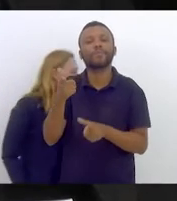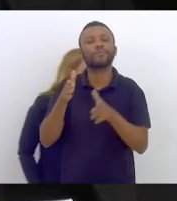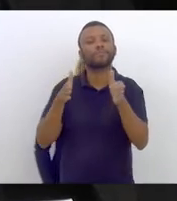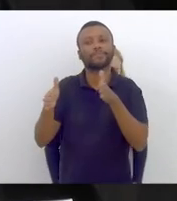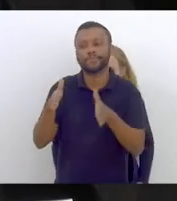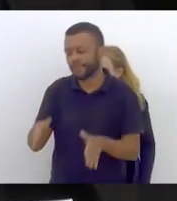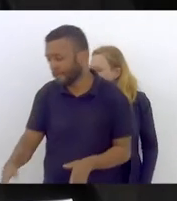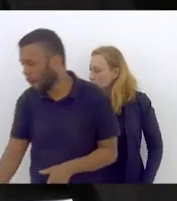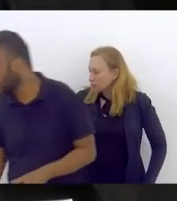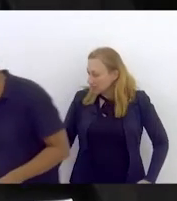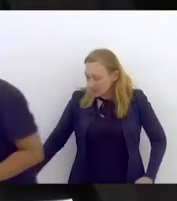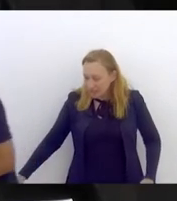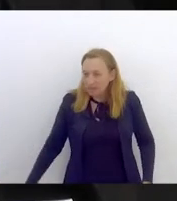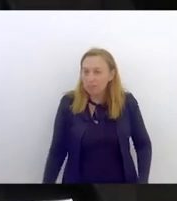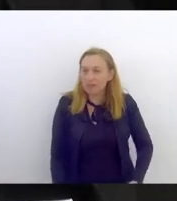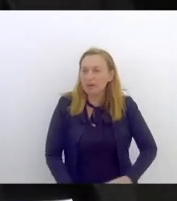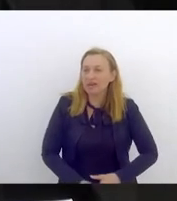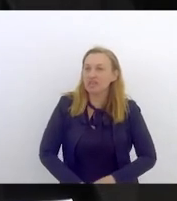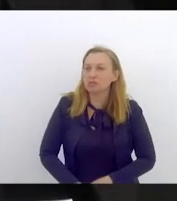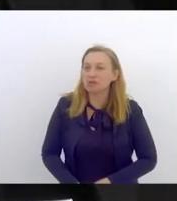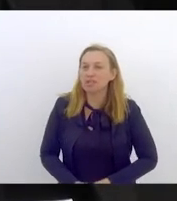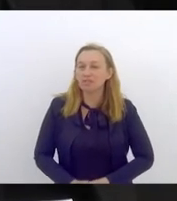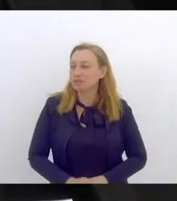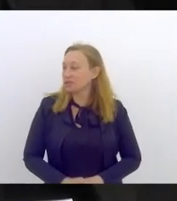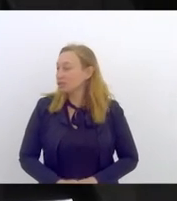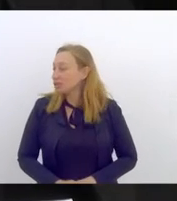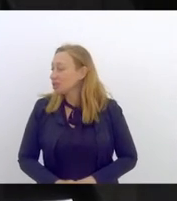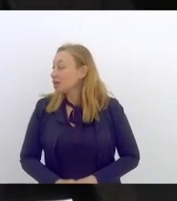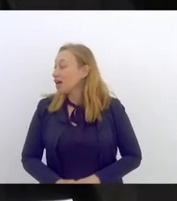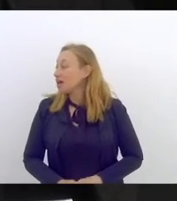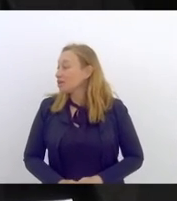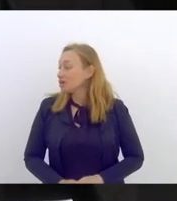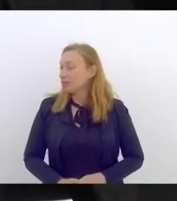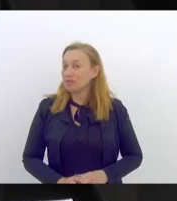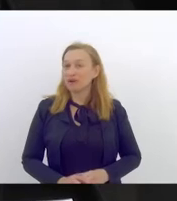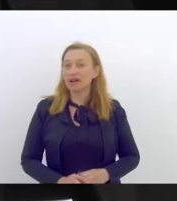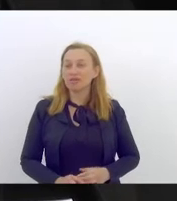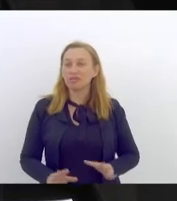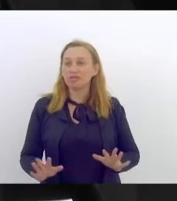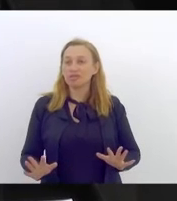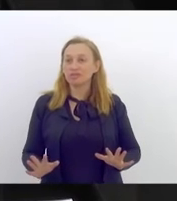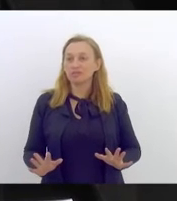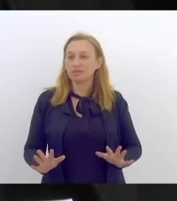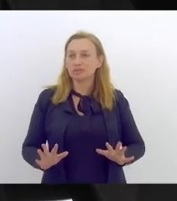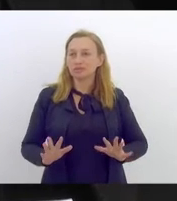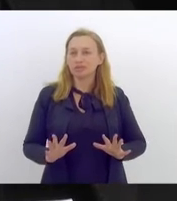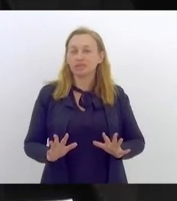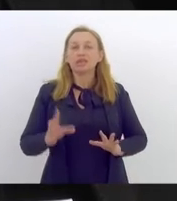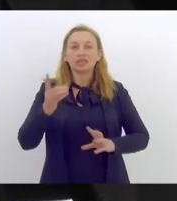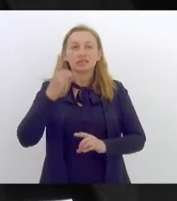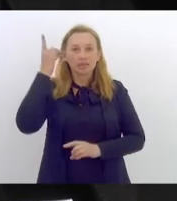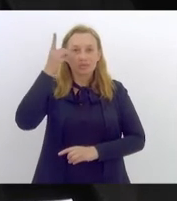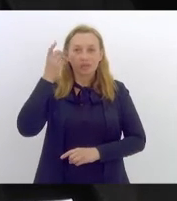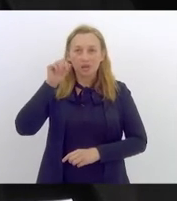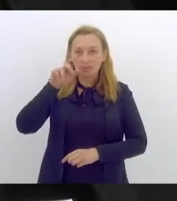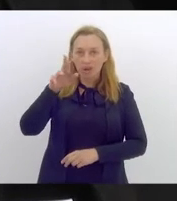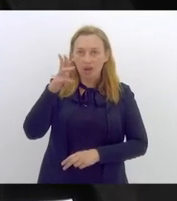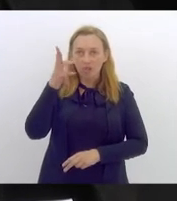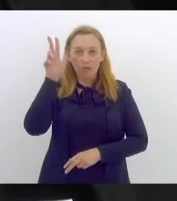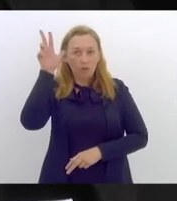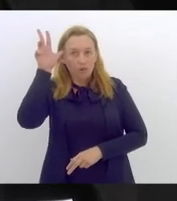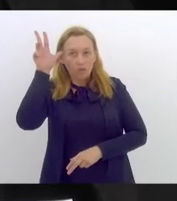dos transportes, de modo geral. Ou seja, entretanto, o que temos aqui, deputado Eliomar Coelho, o que temos